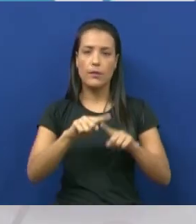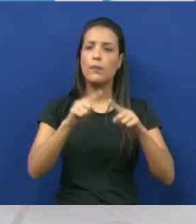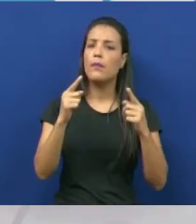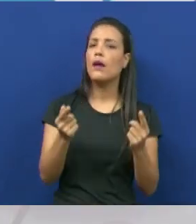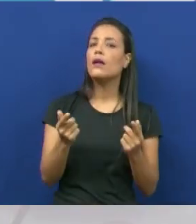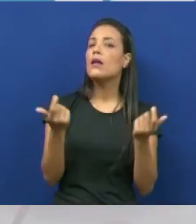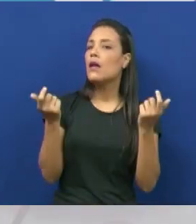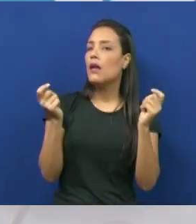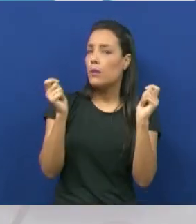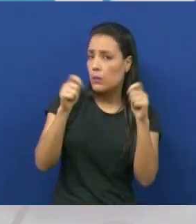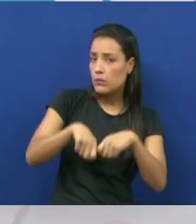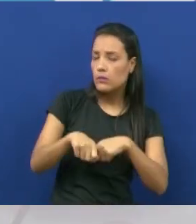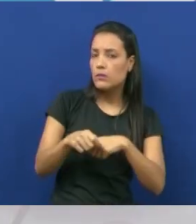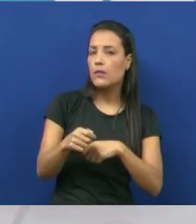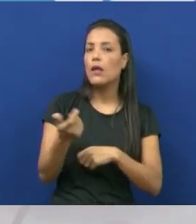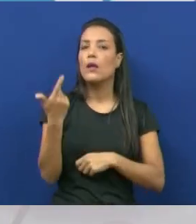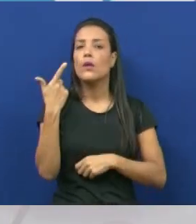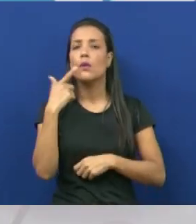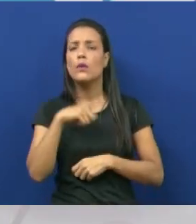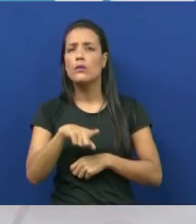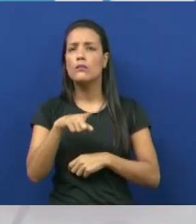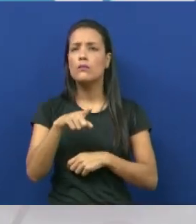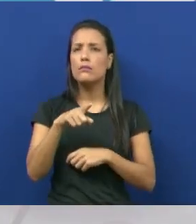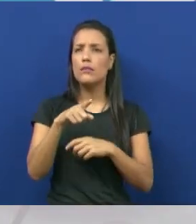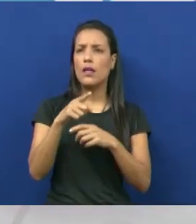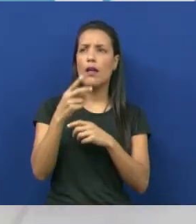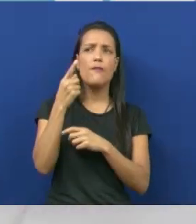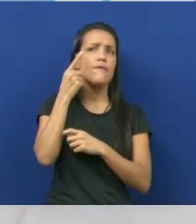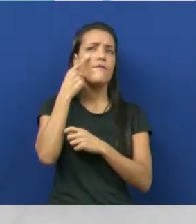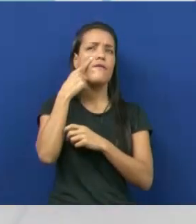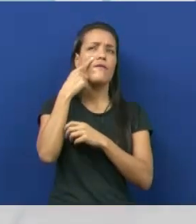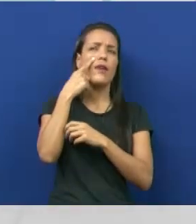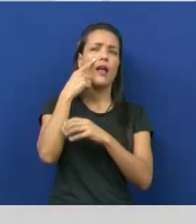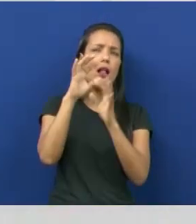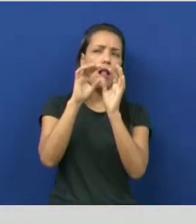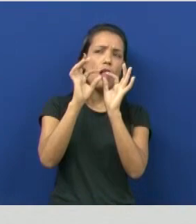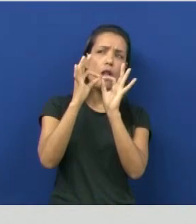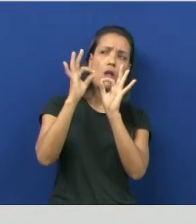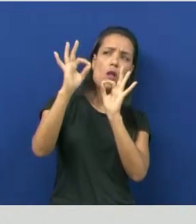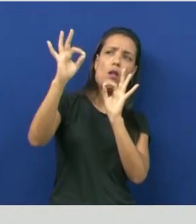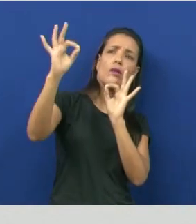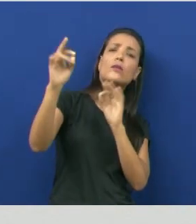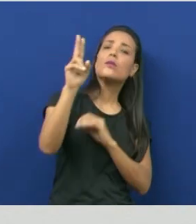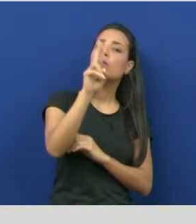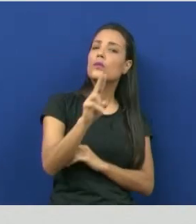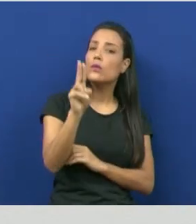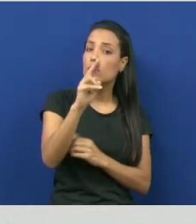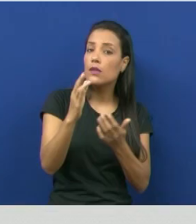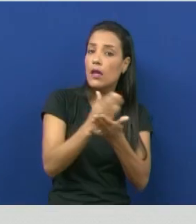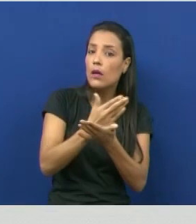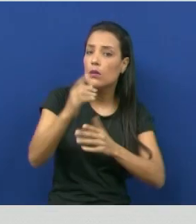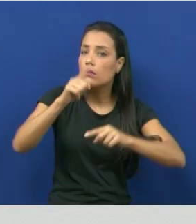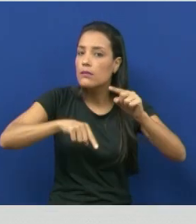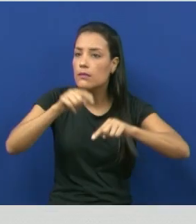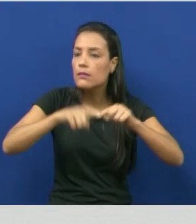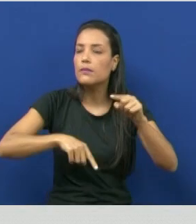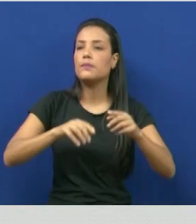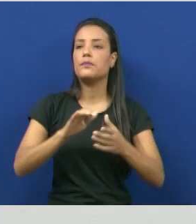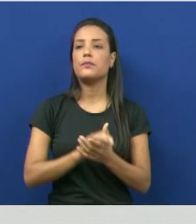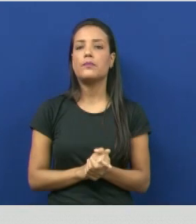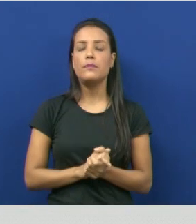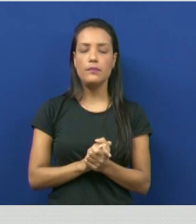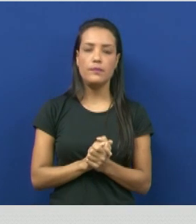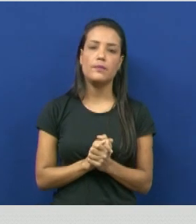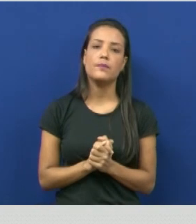observar esses recursos tão distantes, a gente pode fazer uso de alguns instrumentos. Aí no